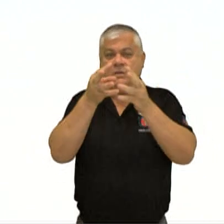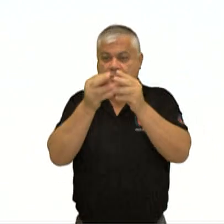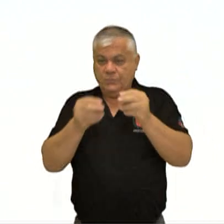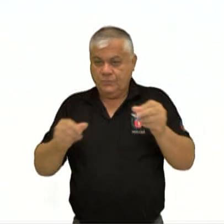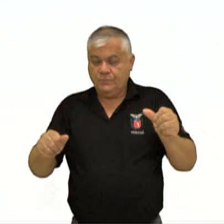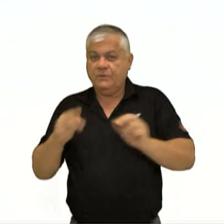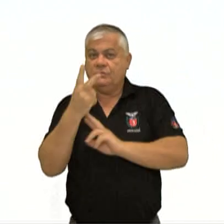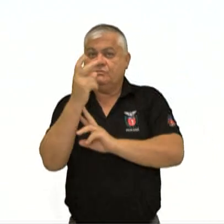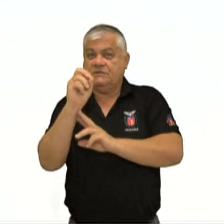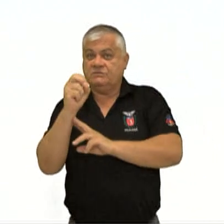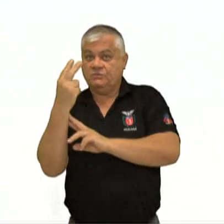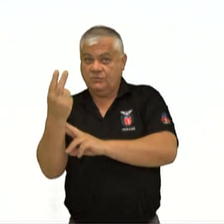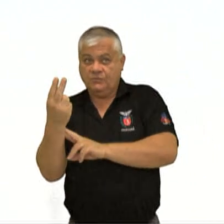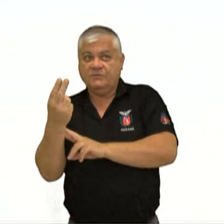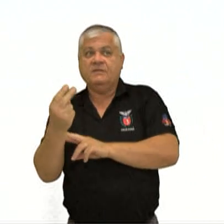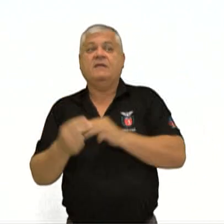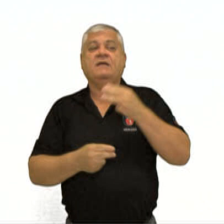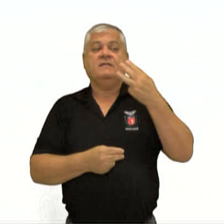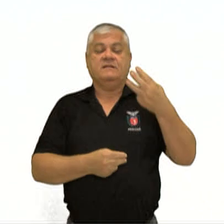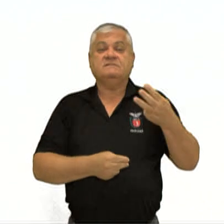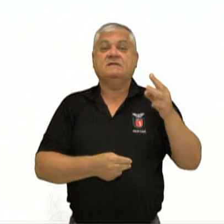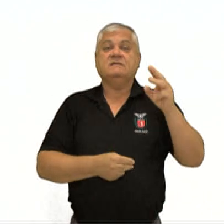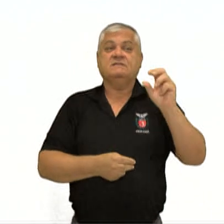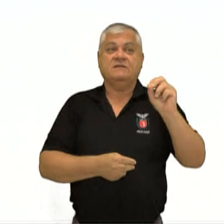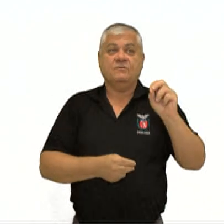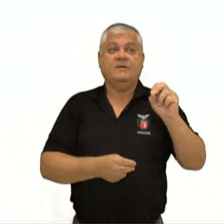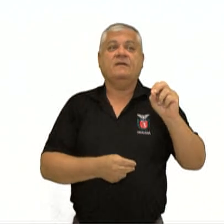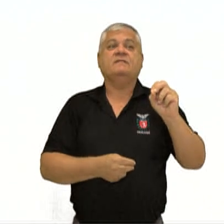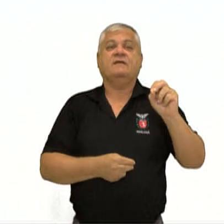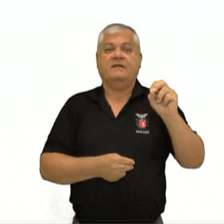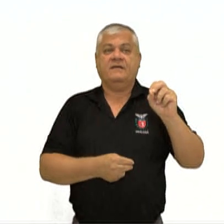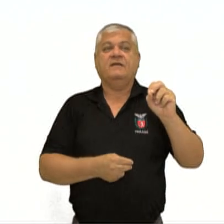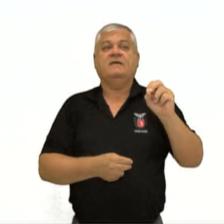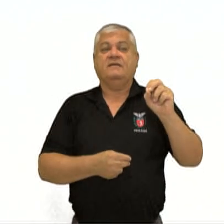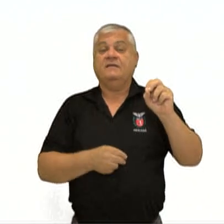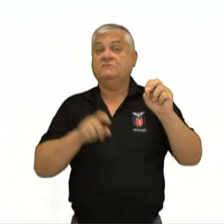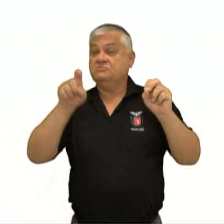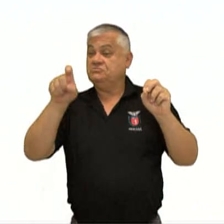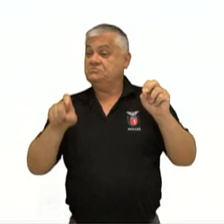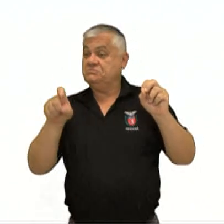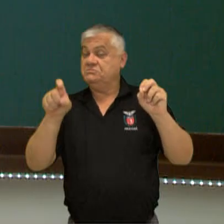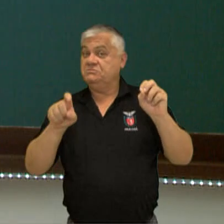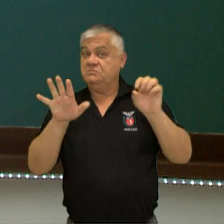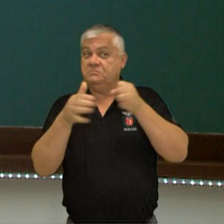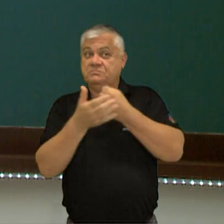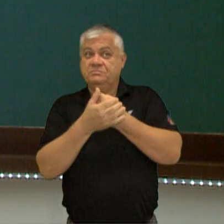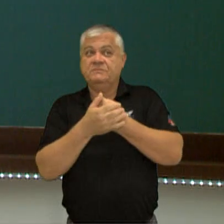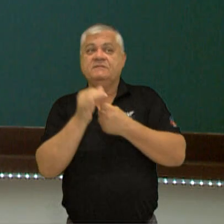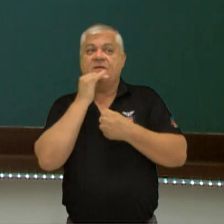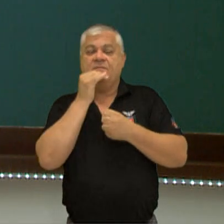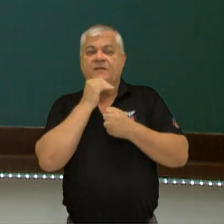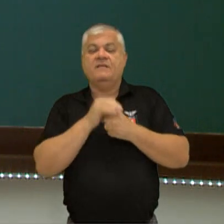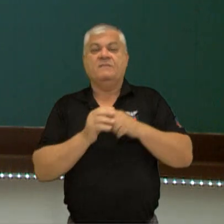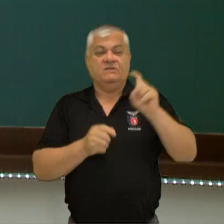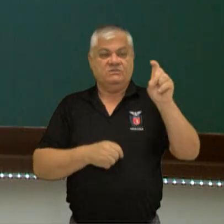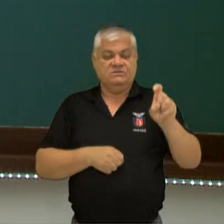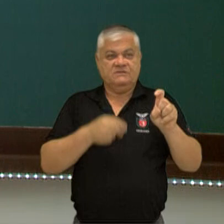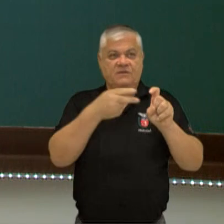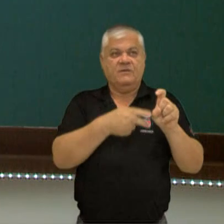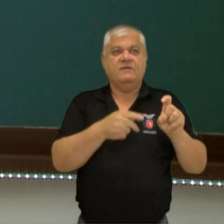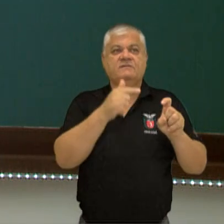202 gramas, 305 gramas conseguiriam X. Fazendo esse cálculo aqui, deu